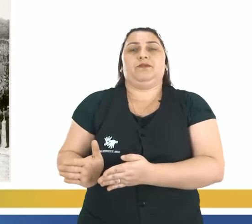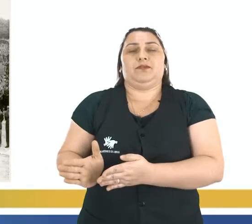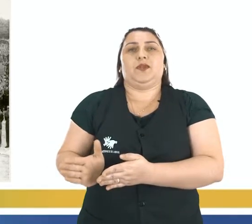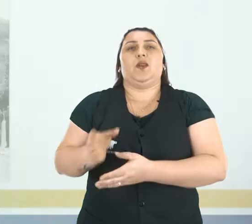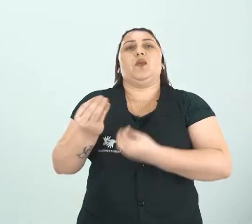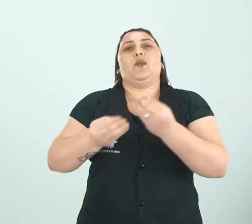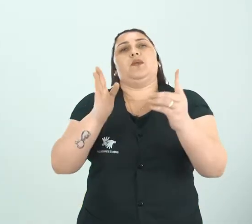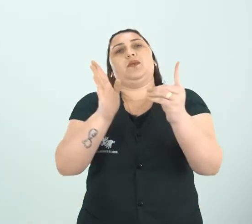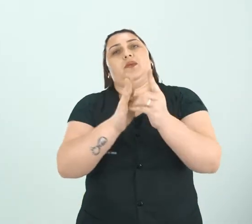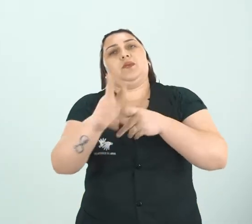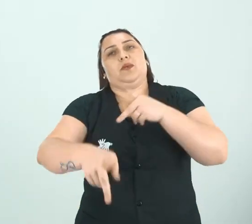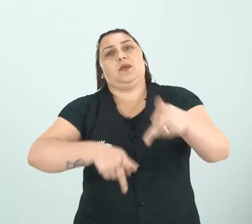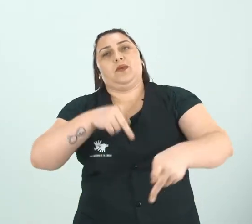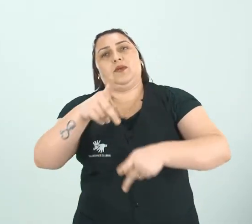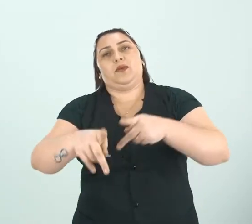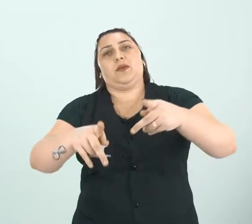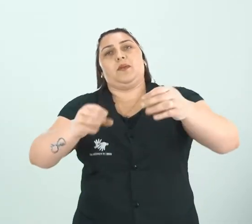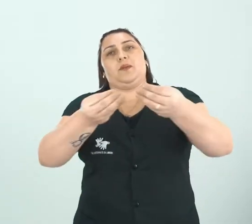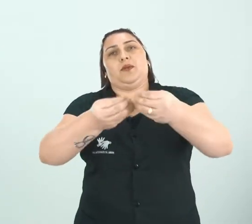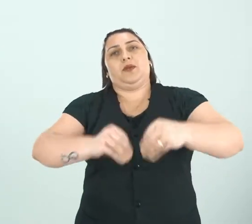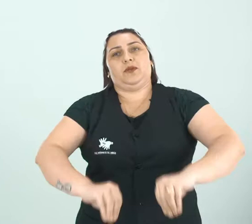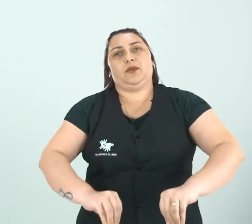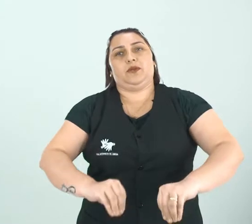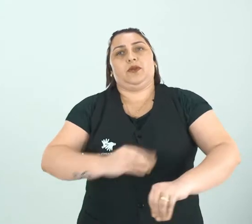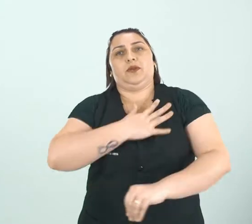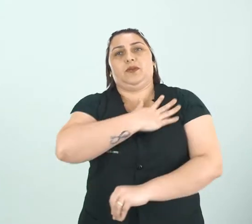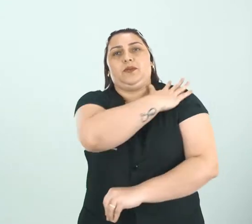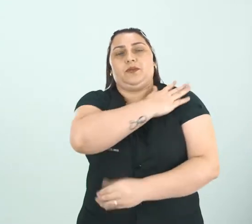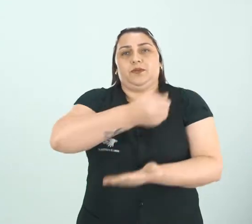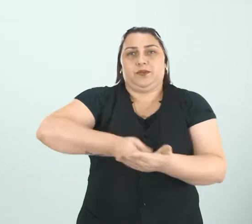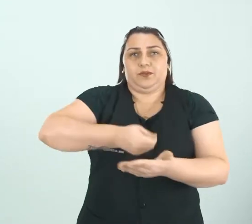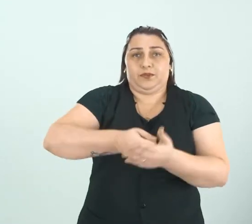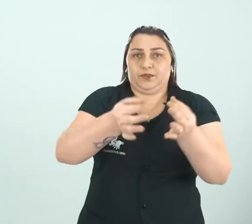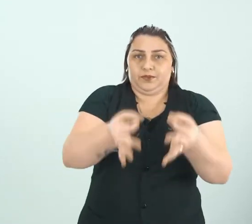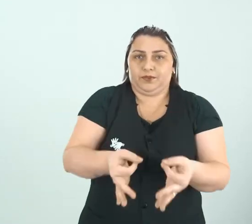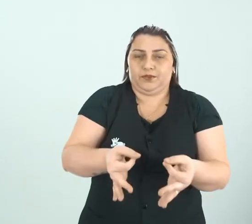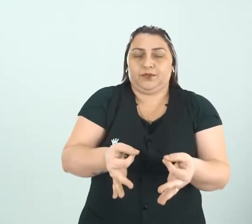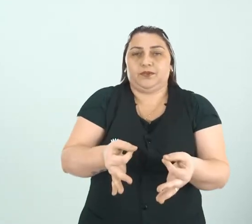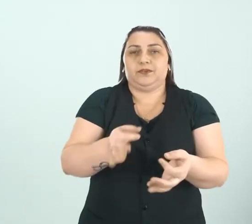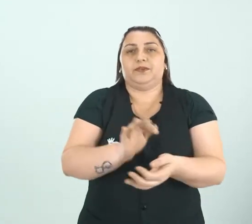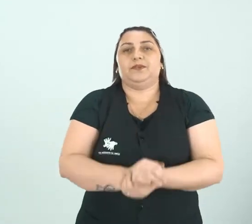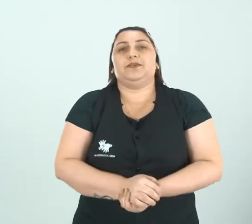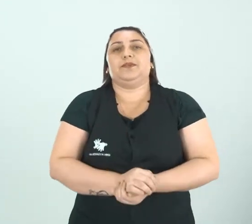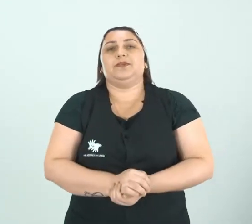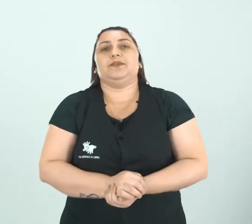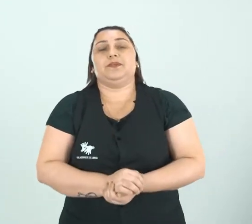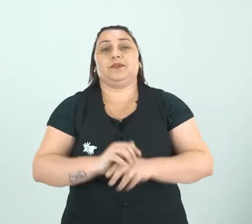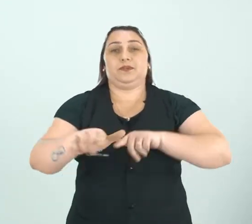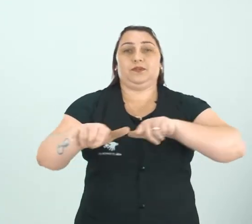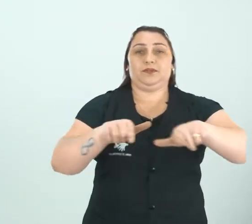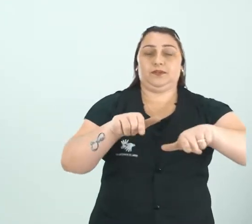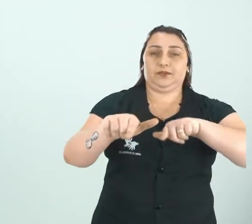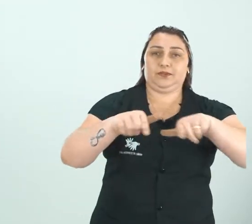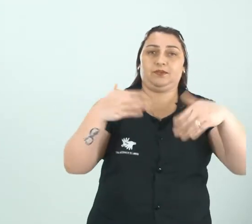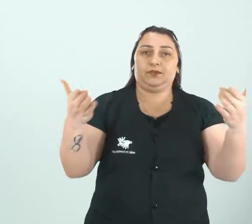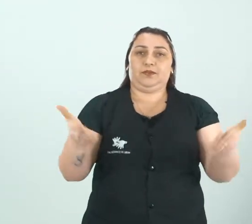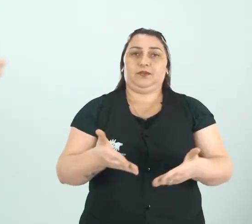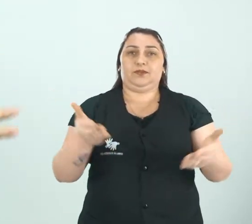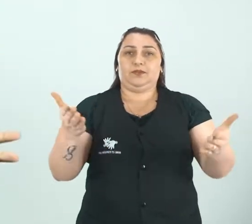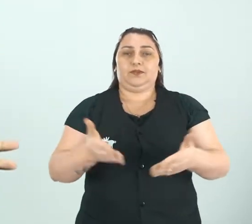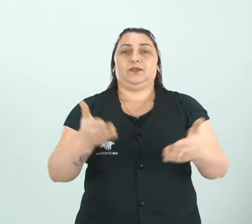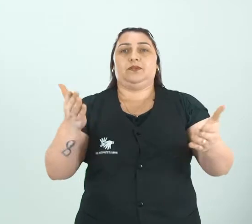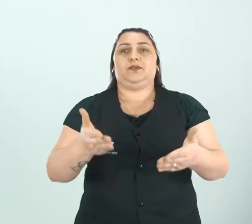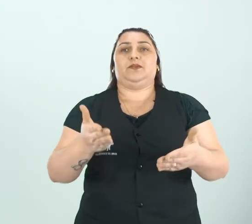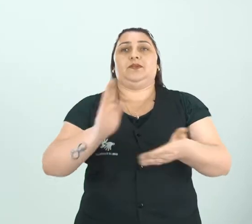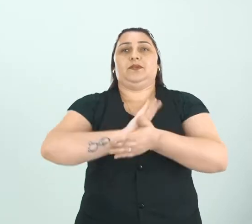esses povos indígenas foram afetados pela ditadura militar, certo? Então a gente vai trabalhar em cima dessa perspectiva